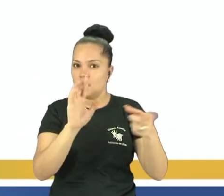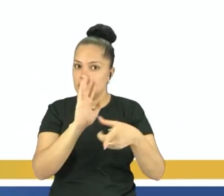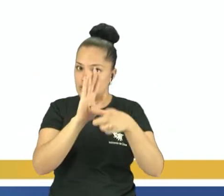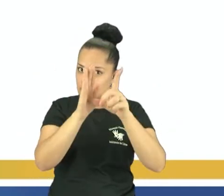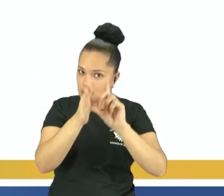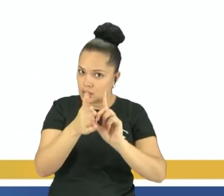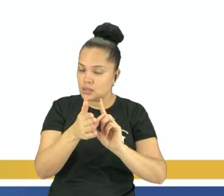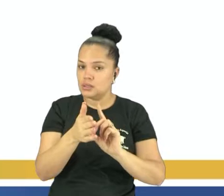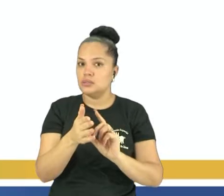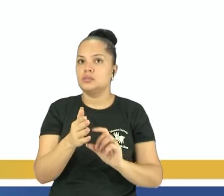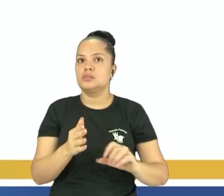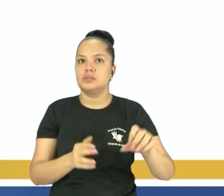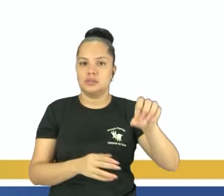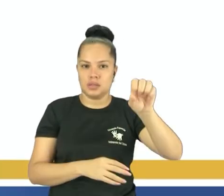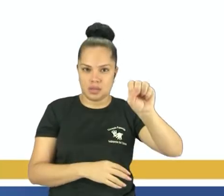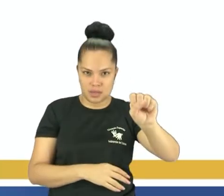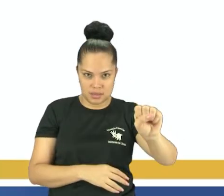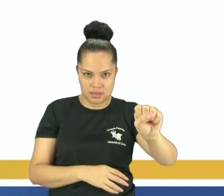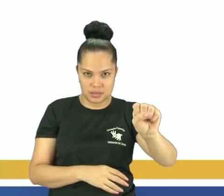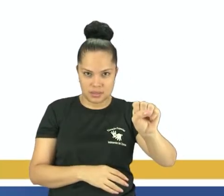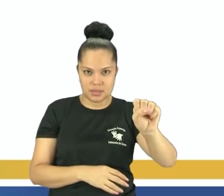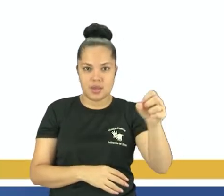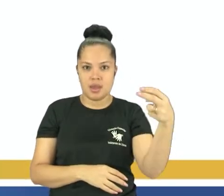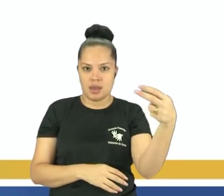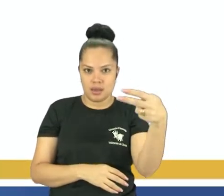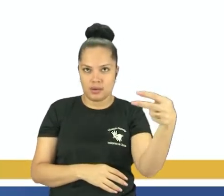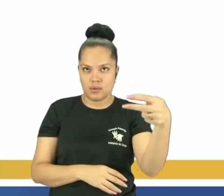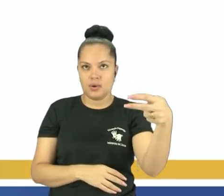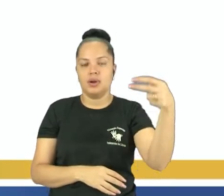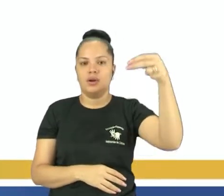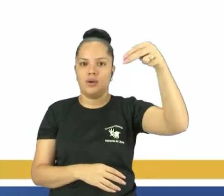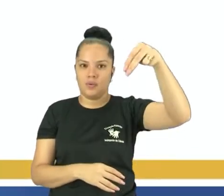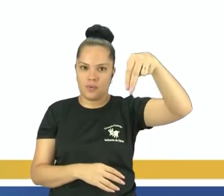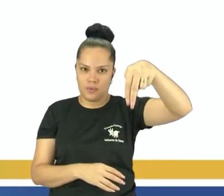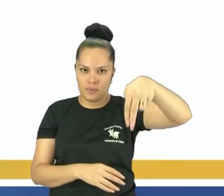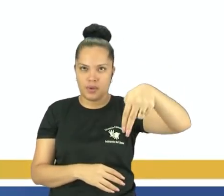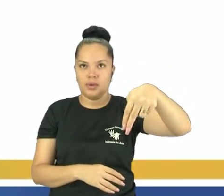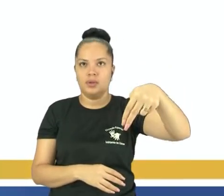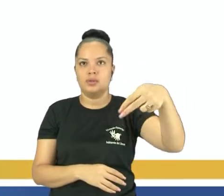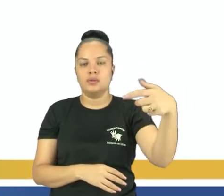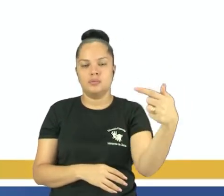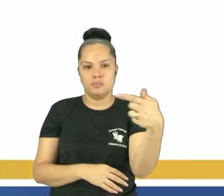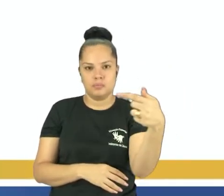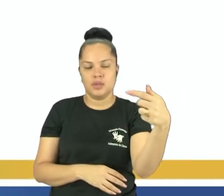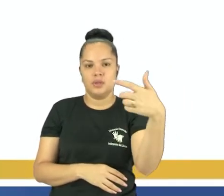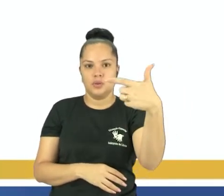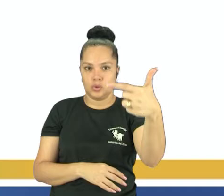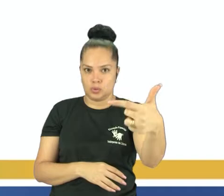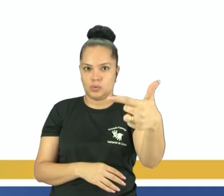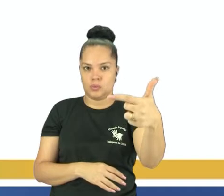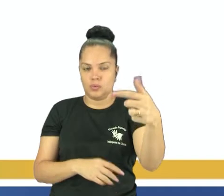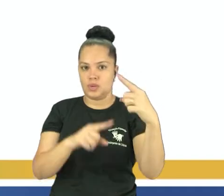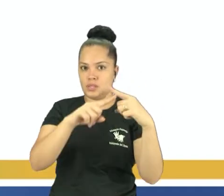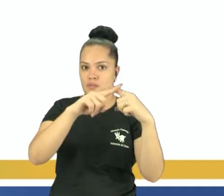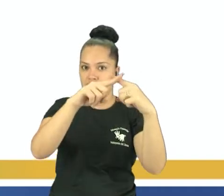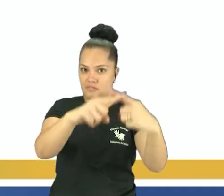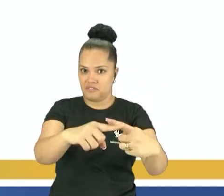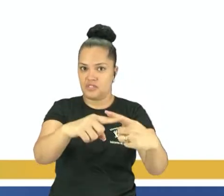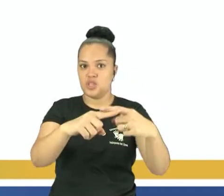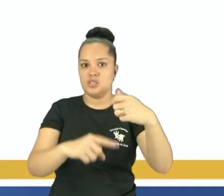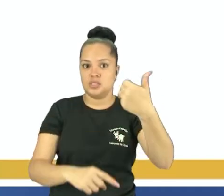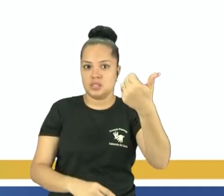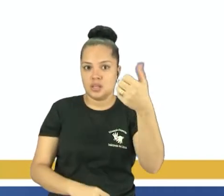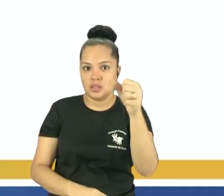anteriormente que a soma dos ângulos internos de um polígono é sempre dada por S, né? Nós vimos isso aí, soma dos ângulos internos, que nós chamamos